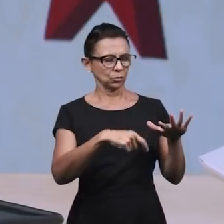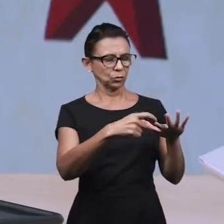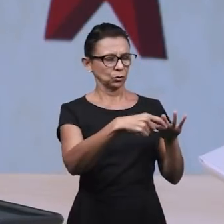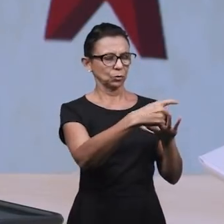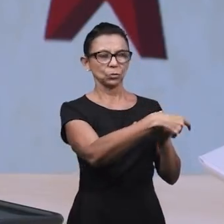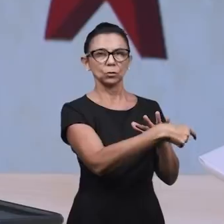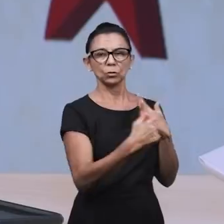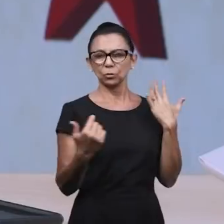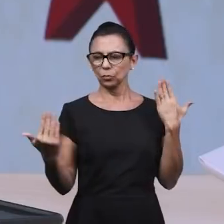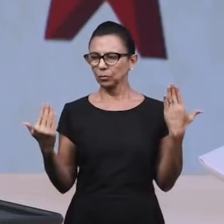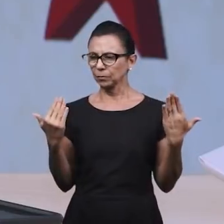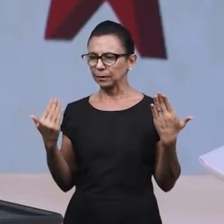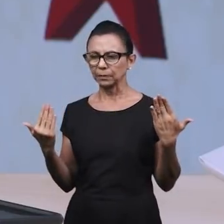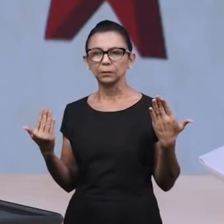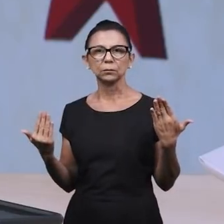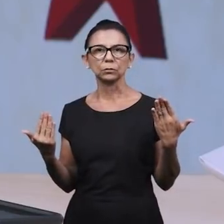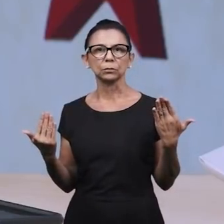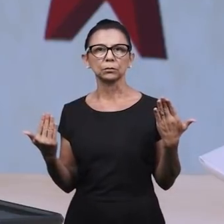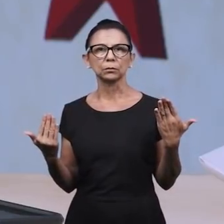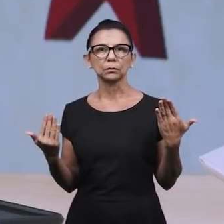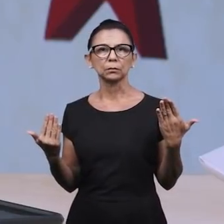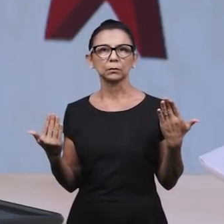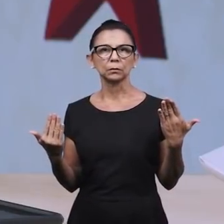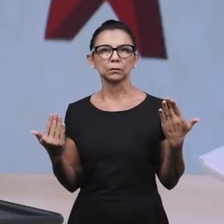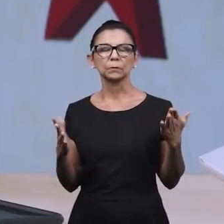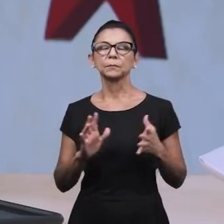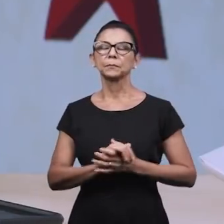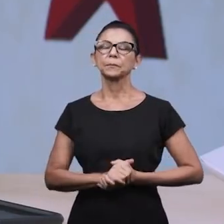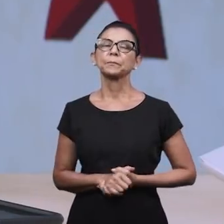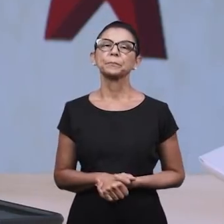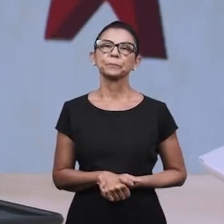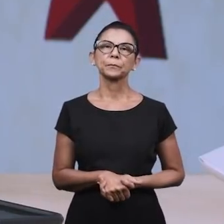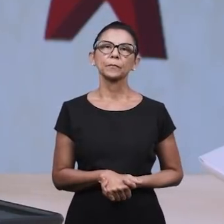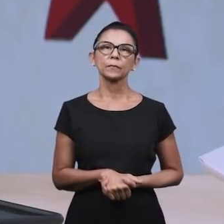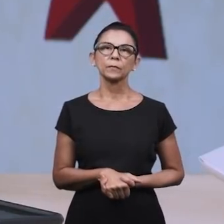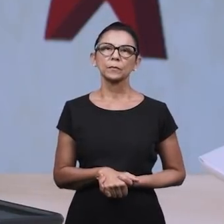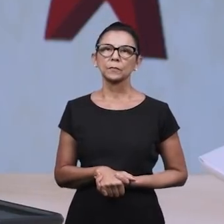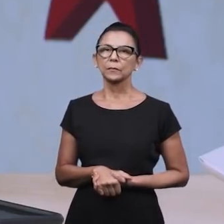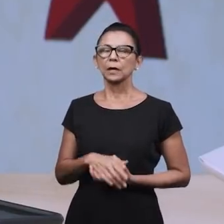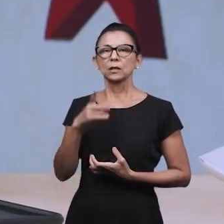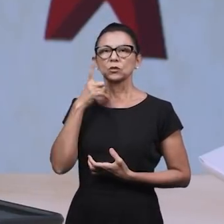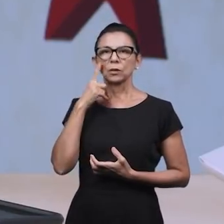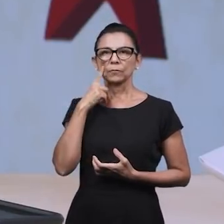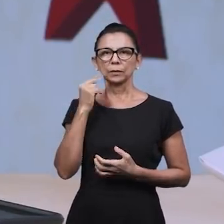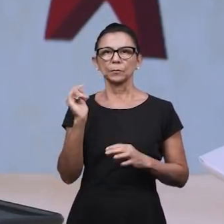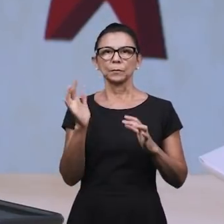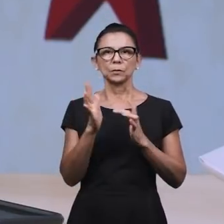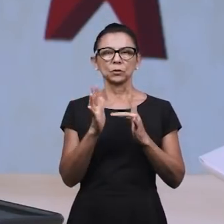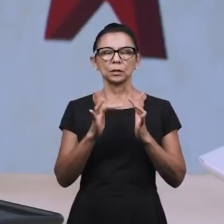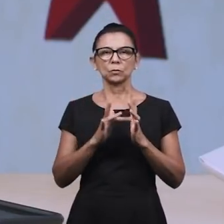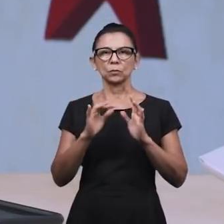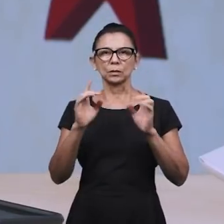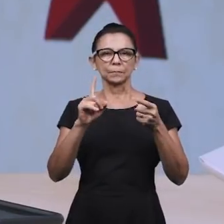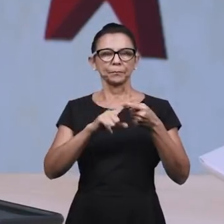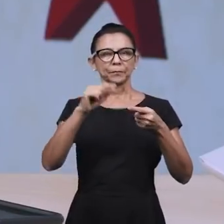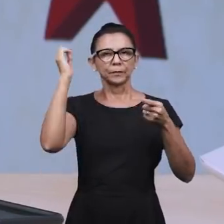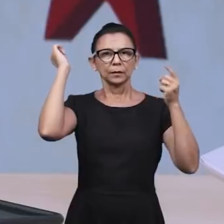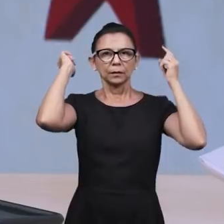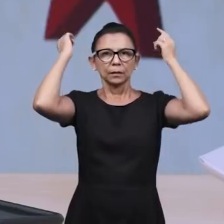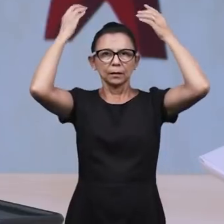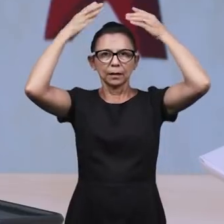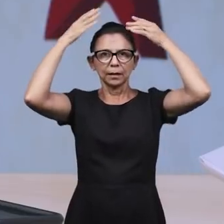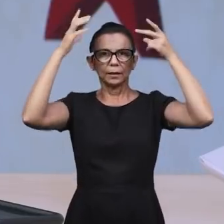bíblicos que você acabou de falar. Já vimos já vimos Jesus como rei, já vimos Jesus como profeta e